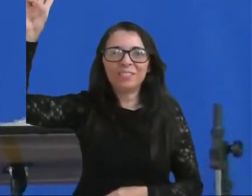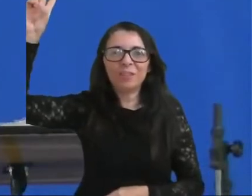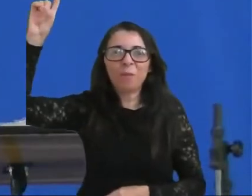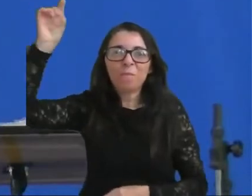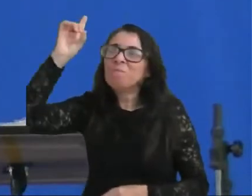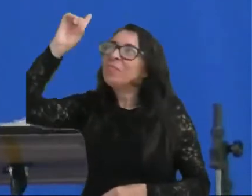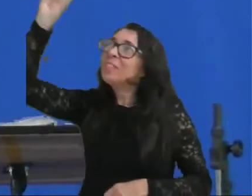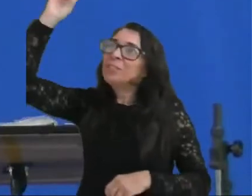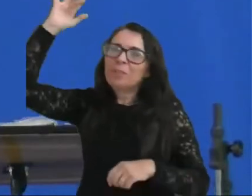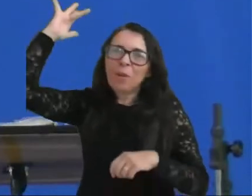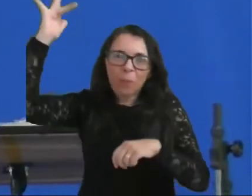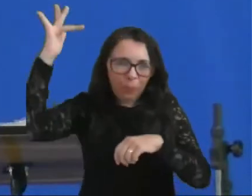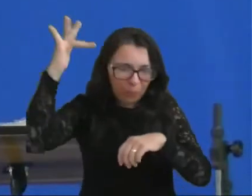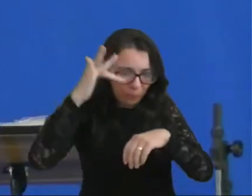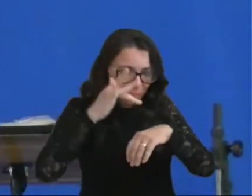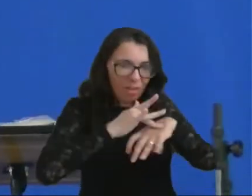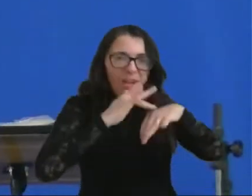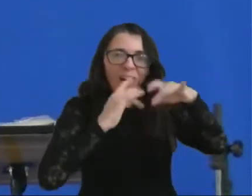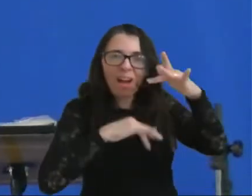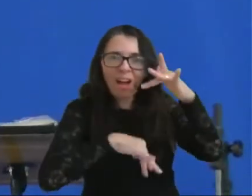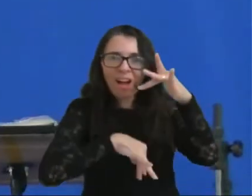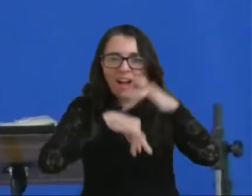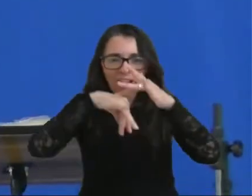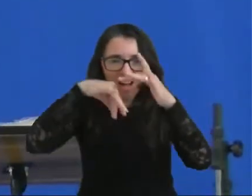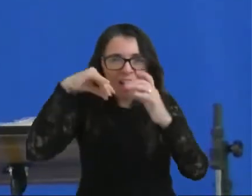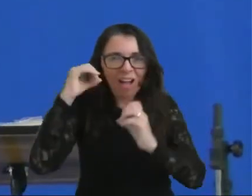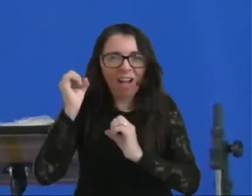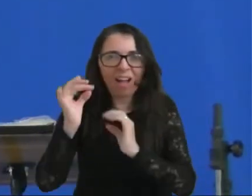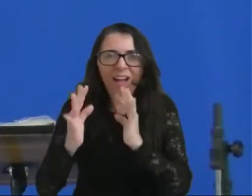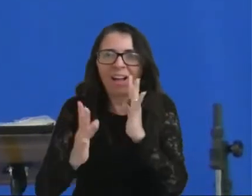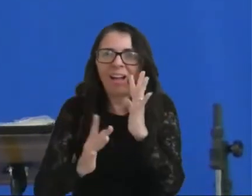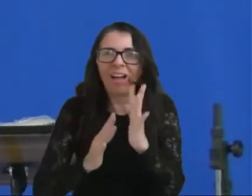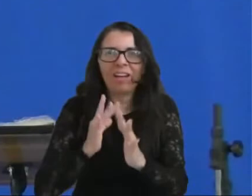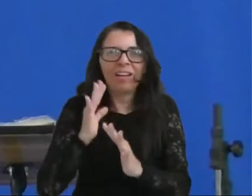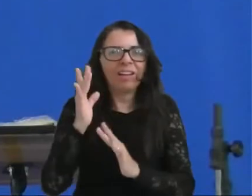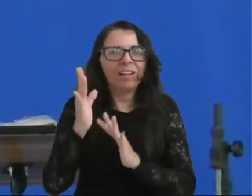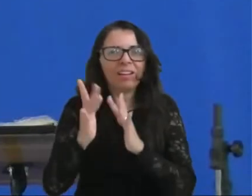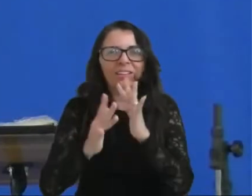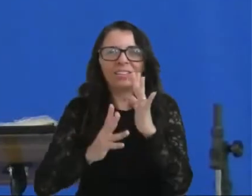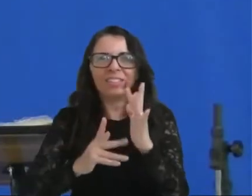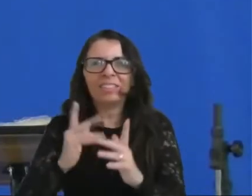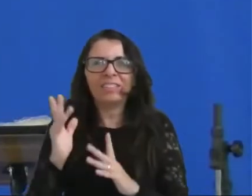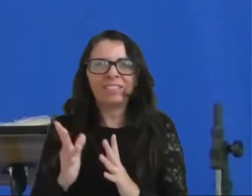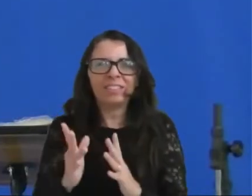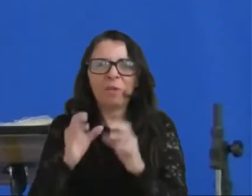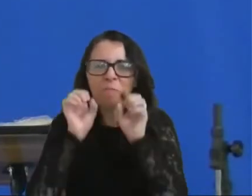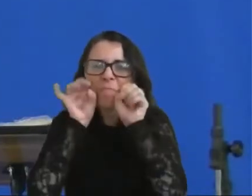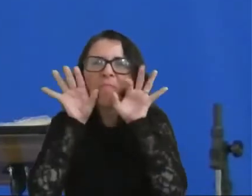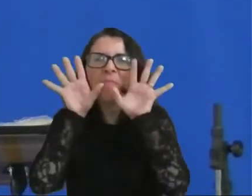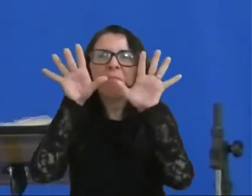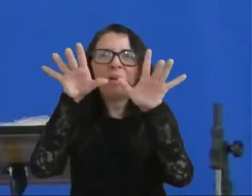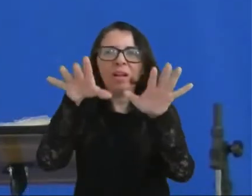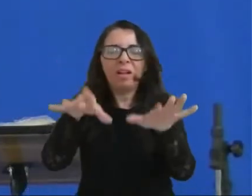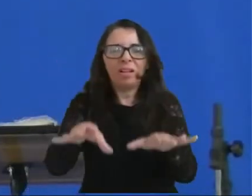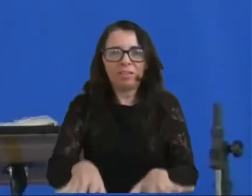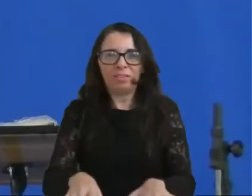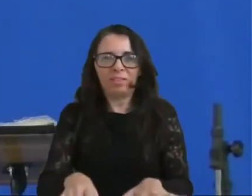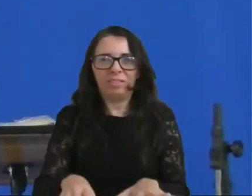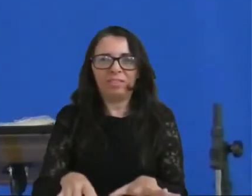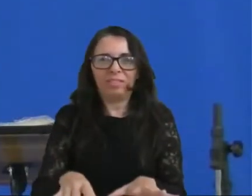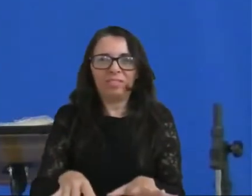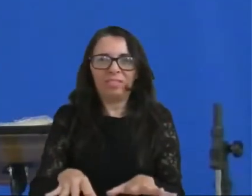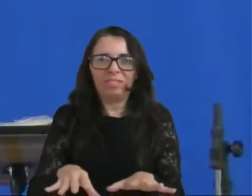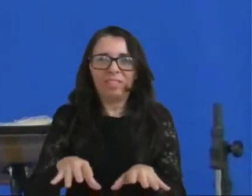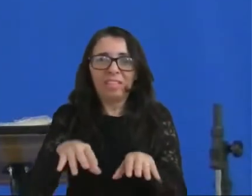Para que a gente não possamos contaminar outras pessoas e nem sermos contaminados. Mas esse isolamento, esse